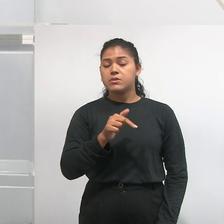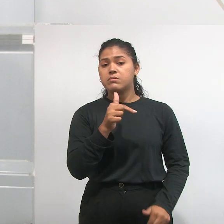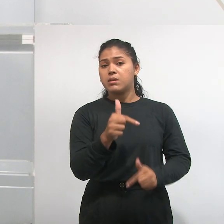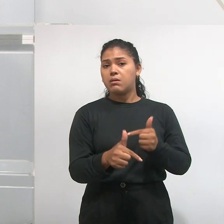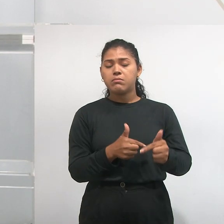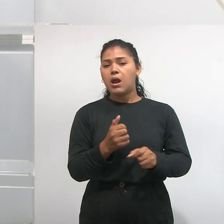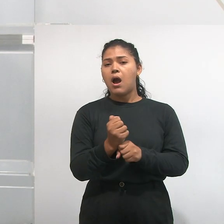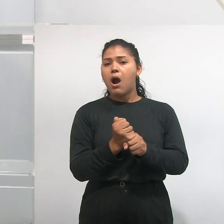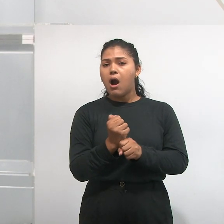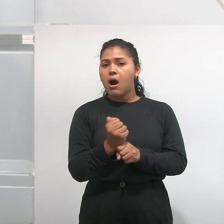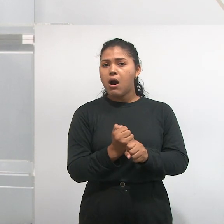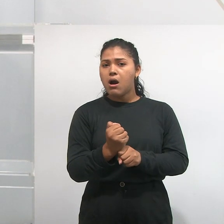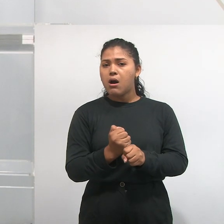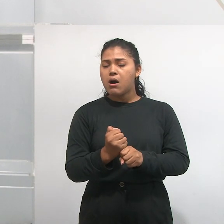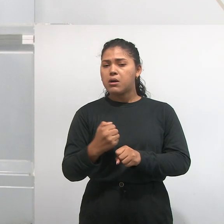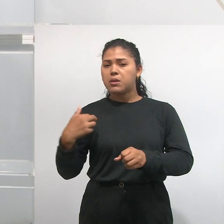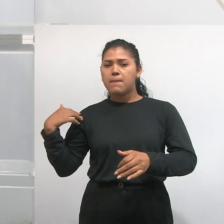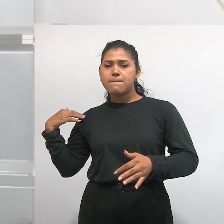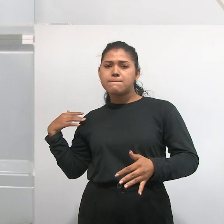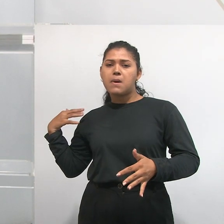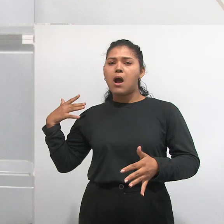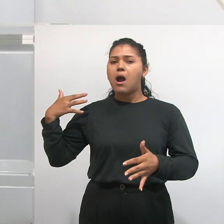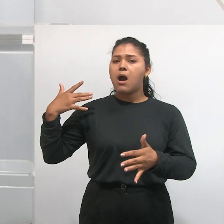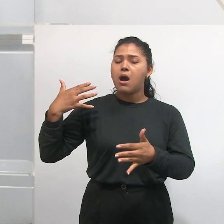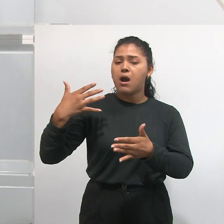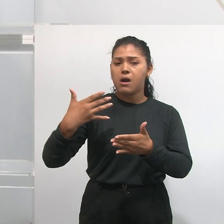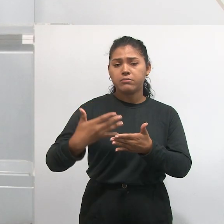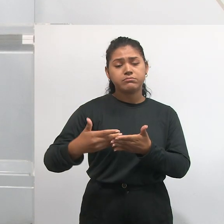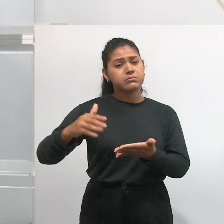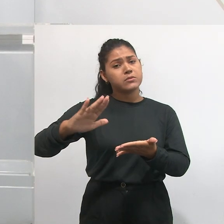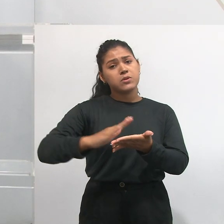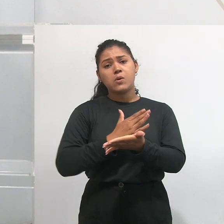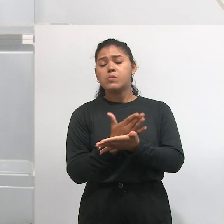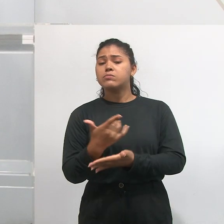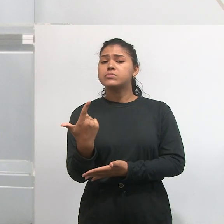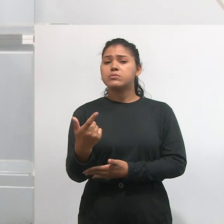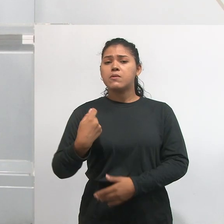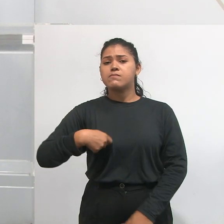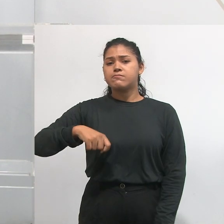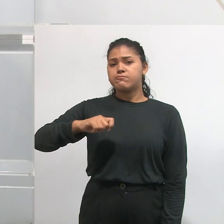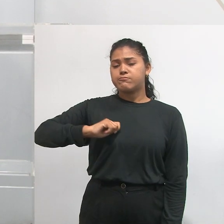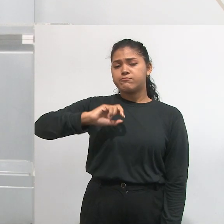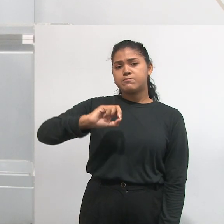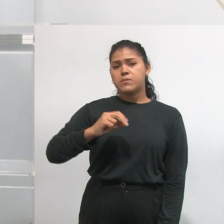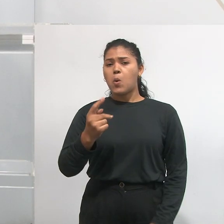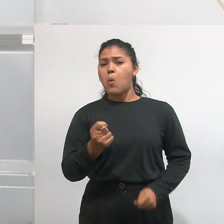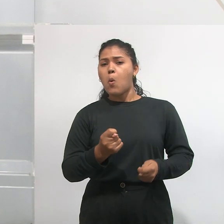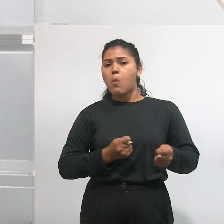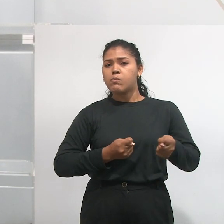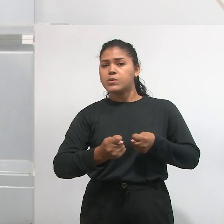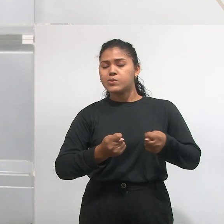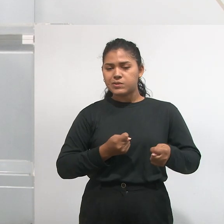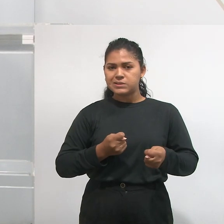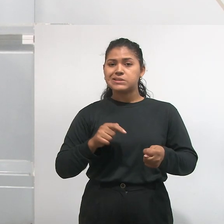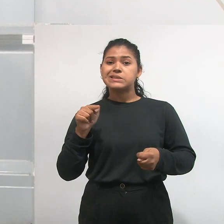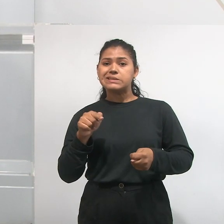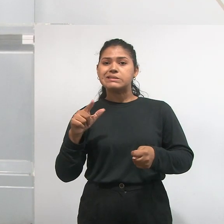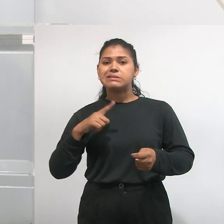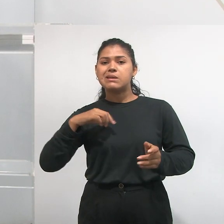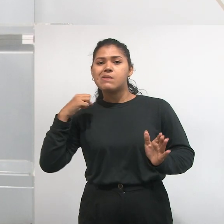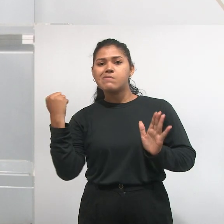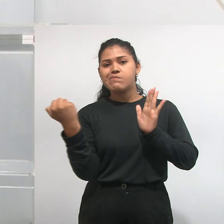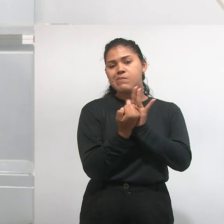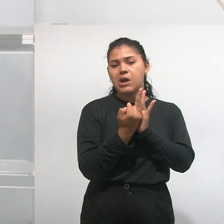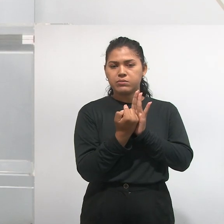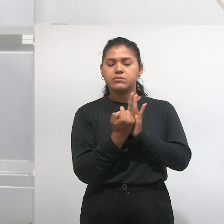e de uma forma, muitas vezes, sem fiscalização, sem controle nenhum, e é isso que vem causando aquilo que nós